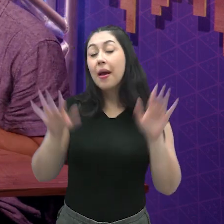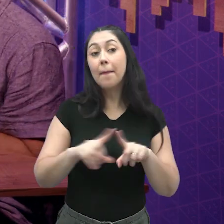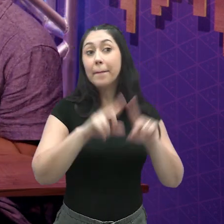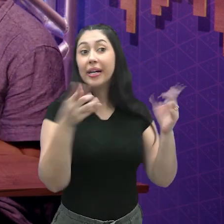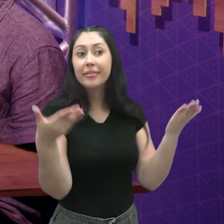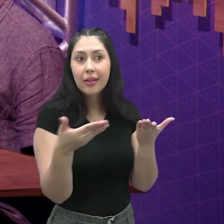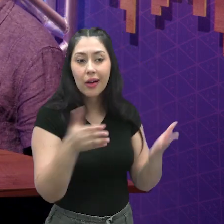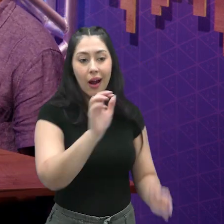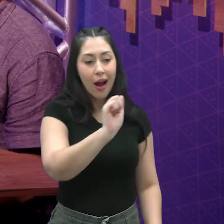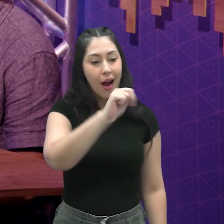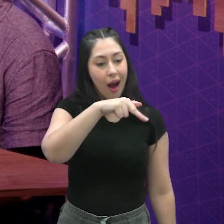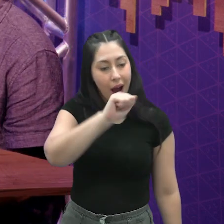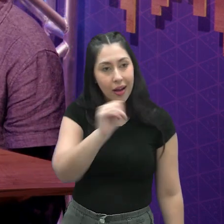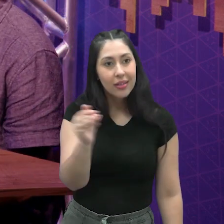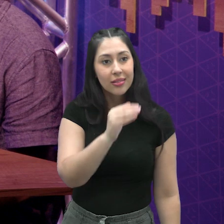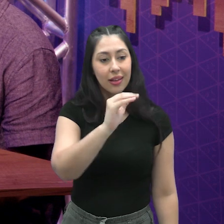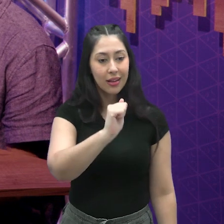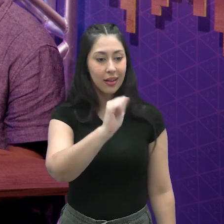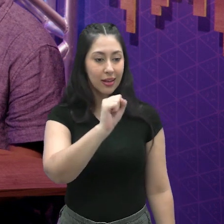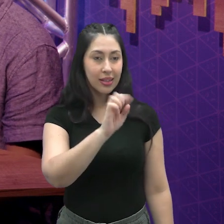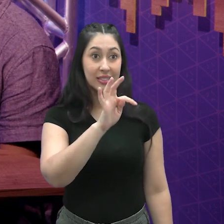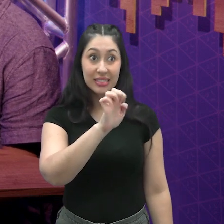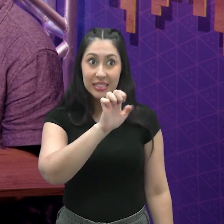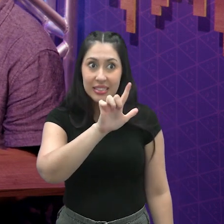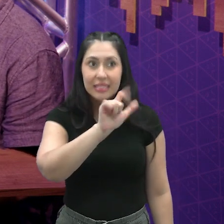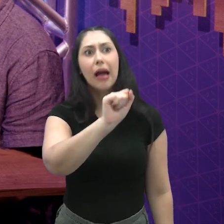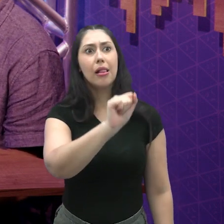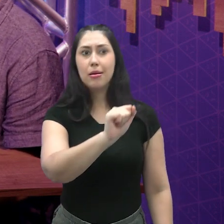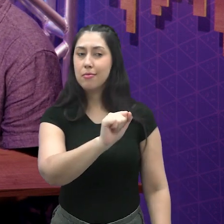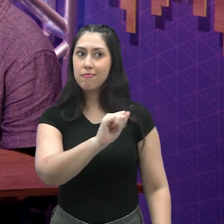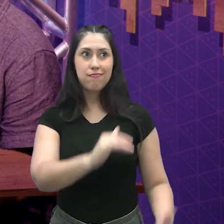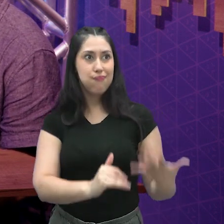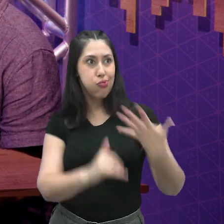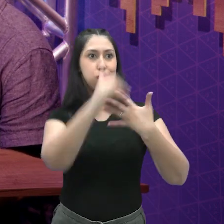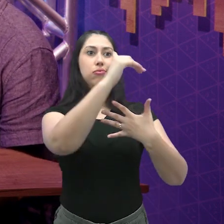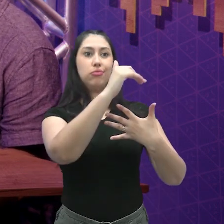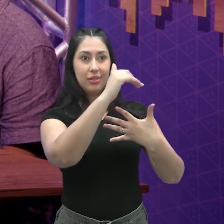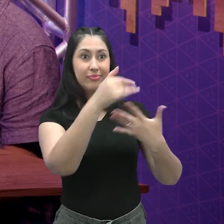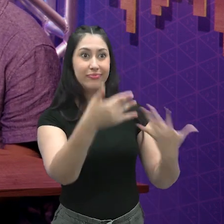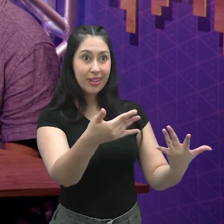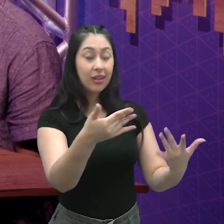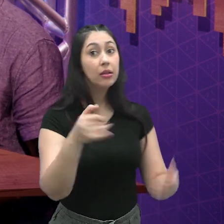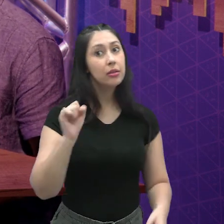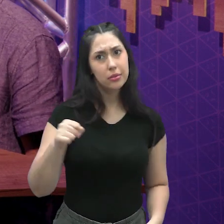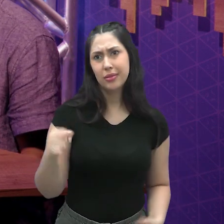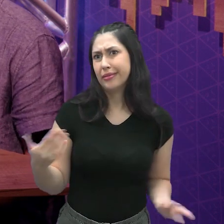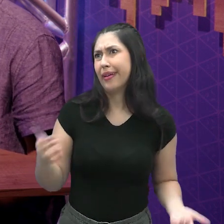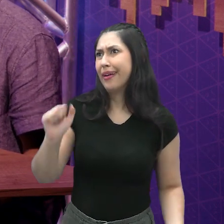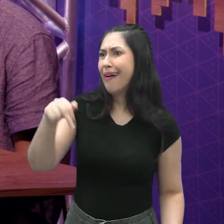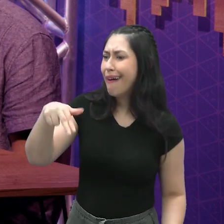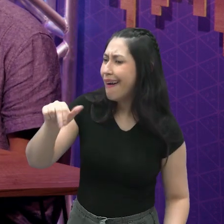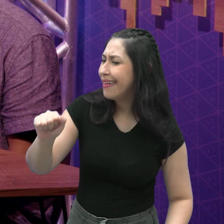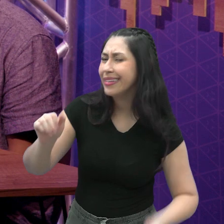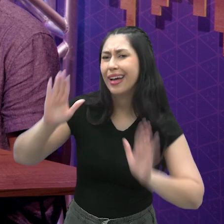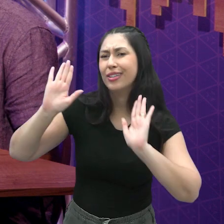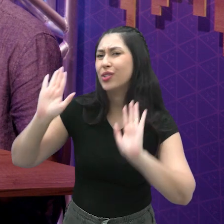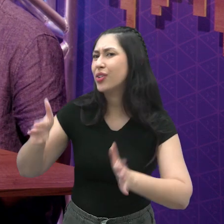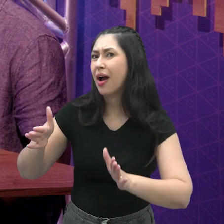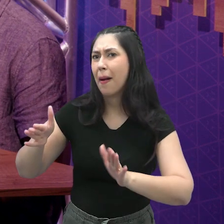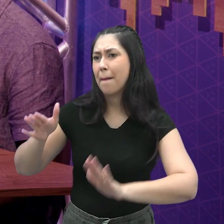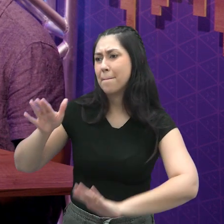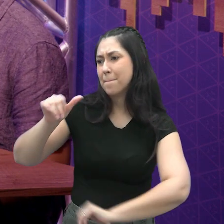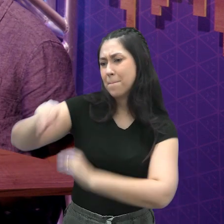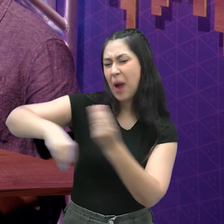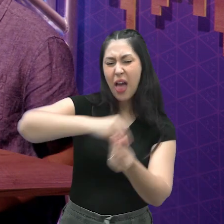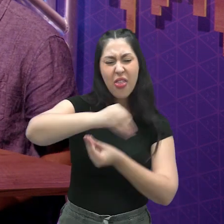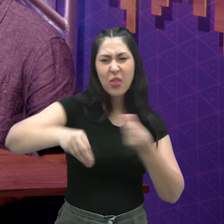mais. Mas agora a Ana Castela lidera o ramo, lidera tendências sertanejas. Né? Enfim, a Ana Castela já inventou